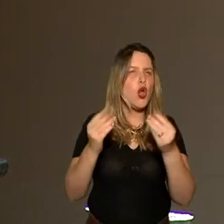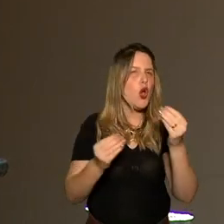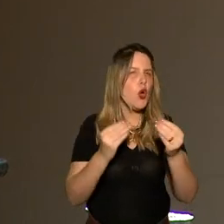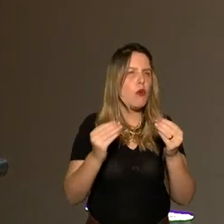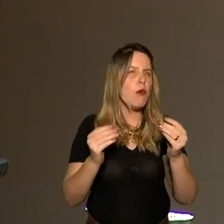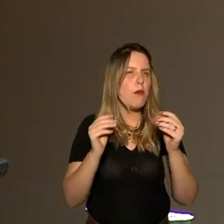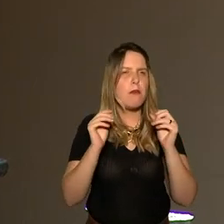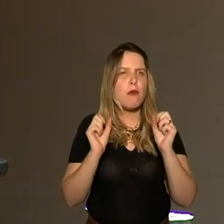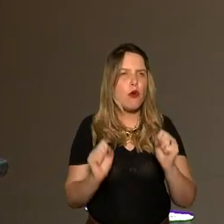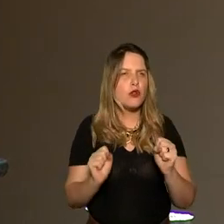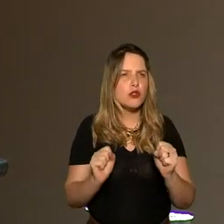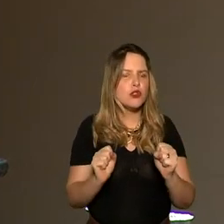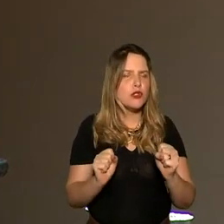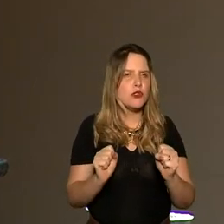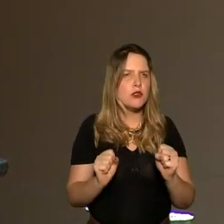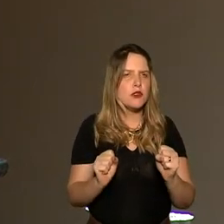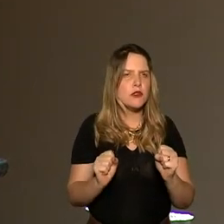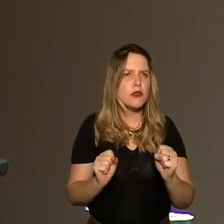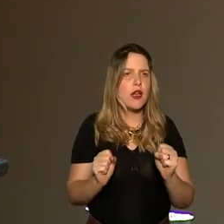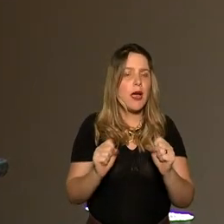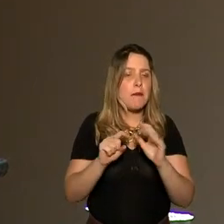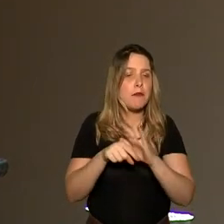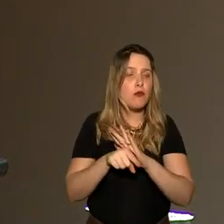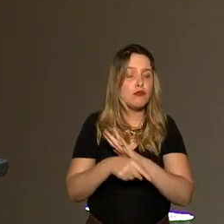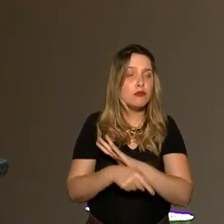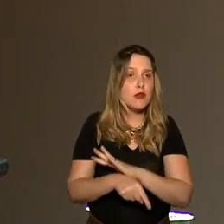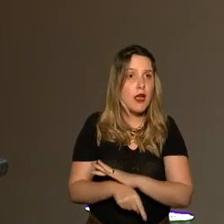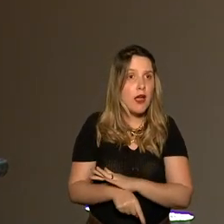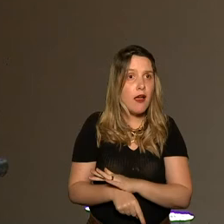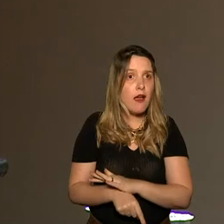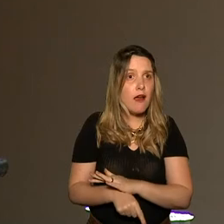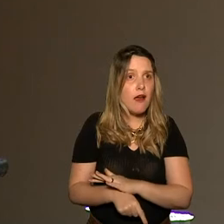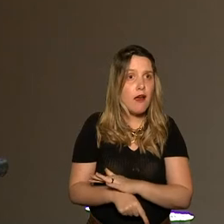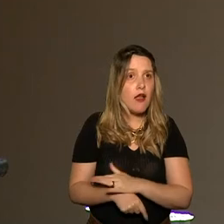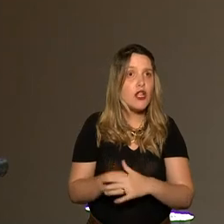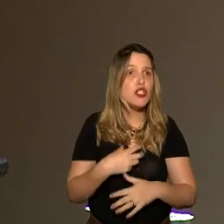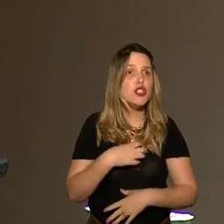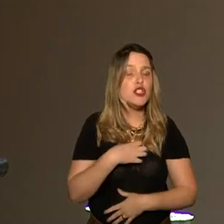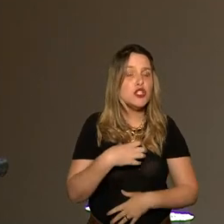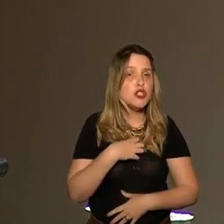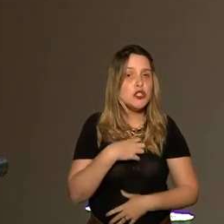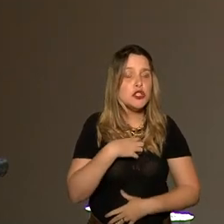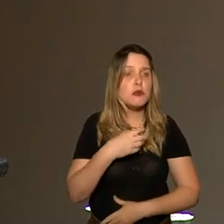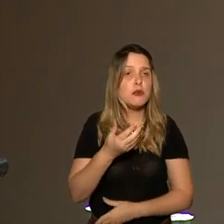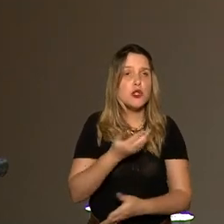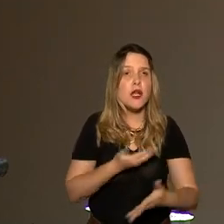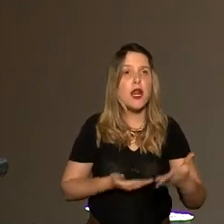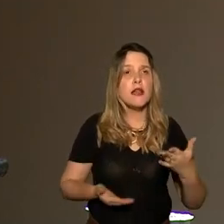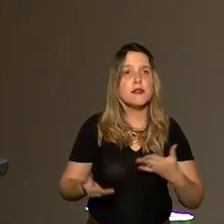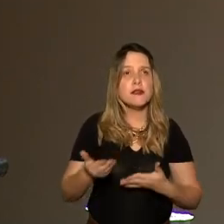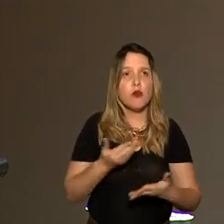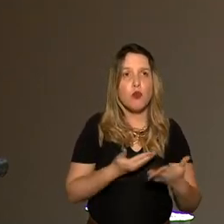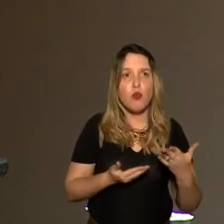pode ser aprofundado né e que tipo de relações